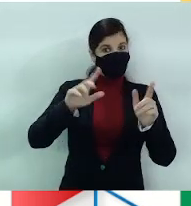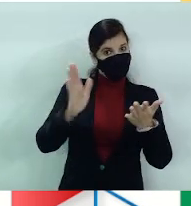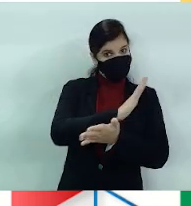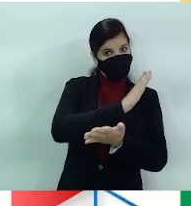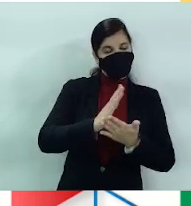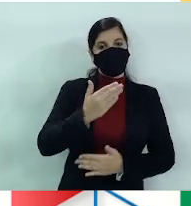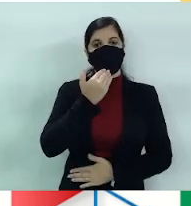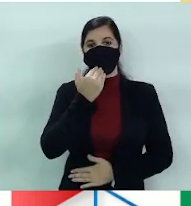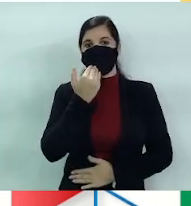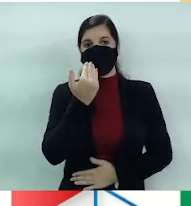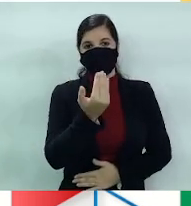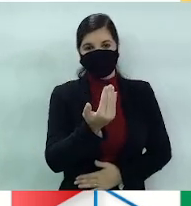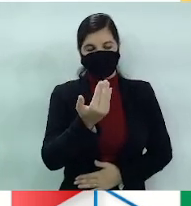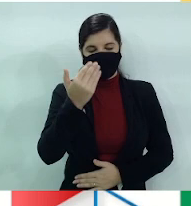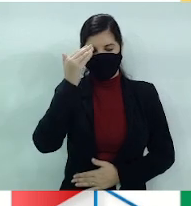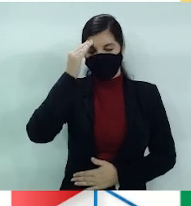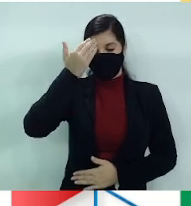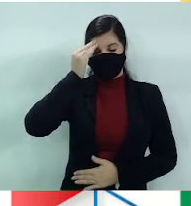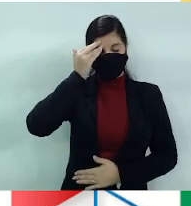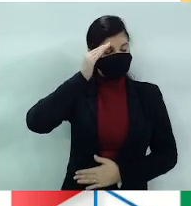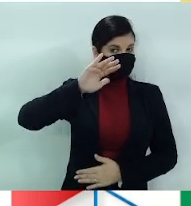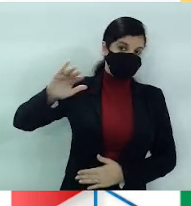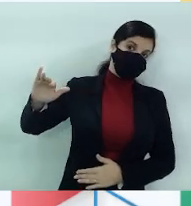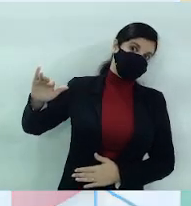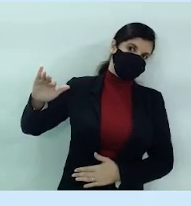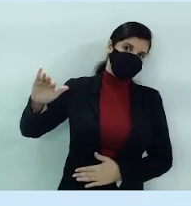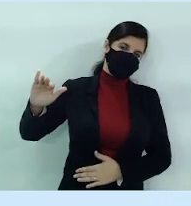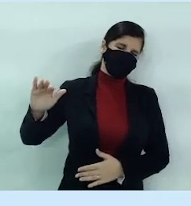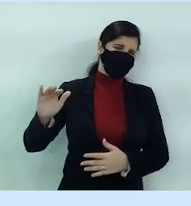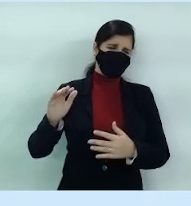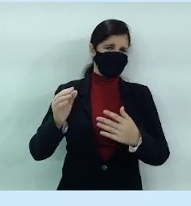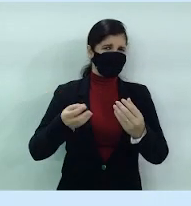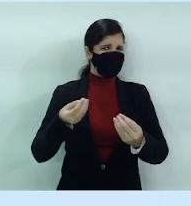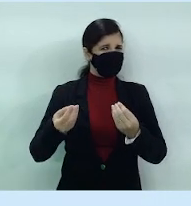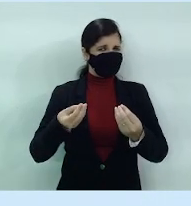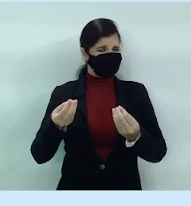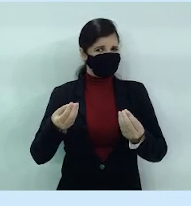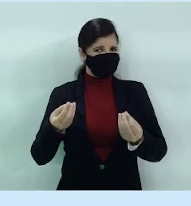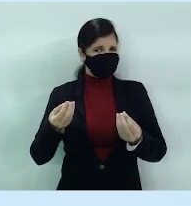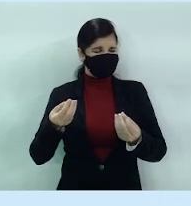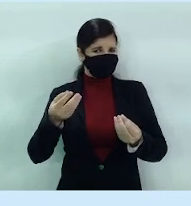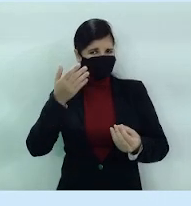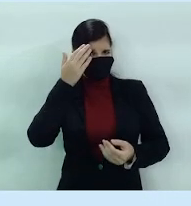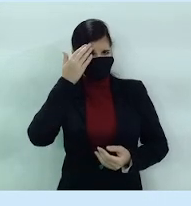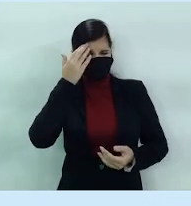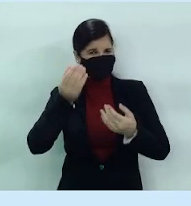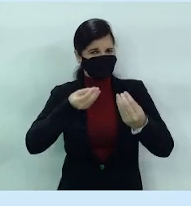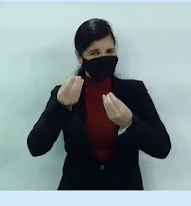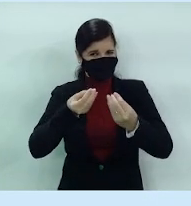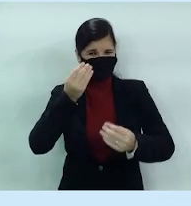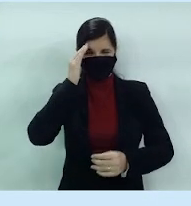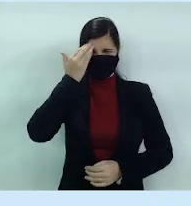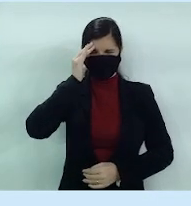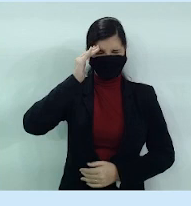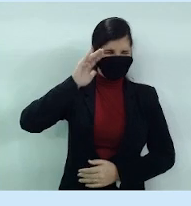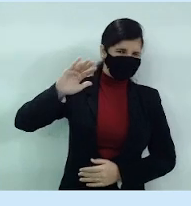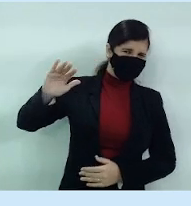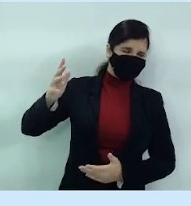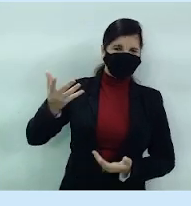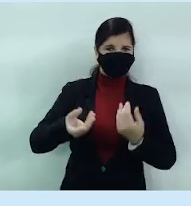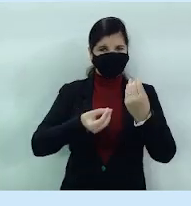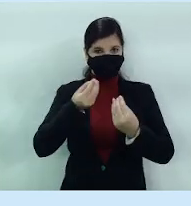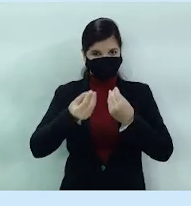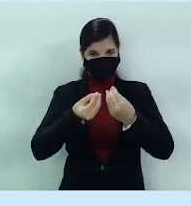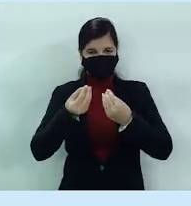se desentender. Bom, pessoal, vamos comentar um pouquinho aí sobre essa frase, essa reflexão do